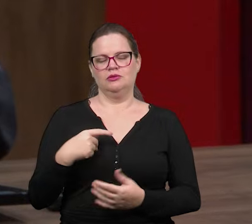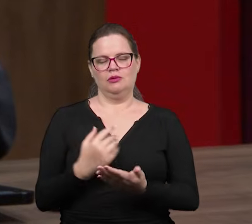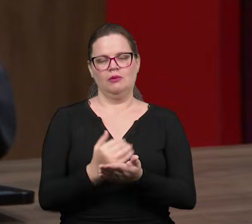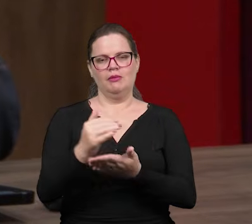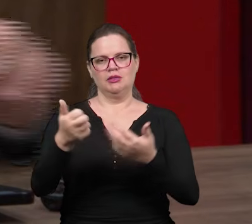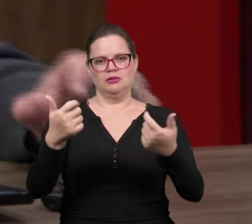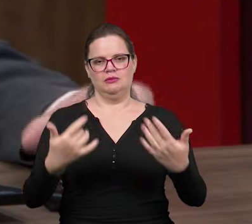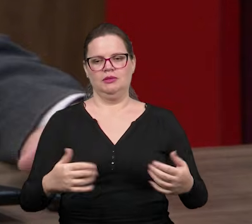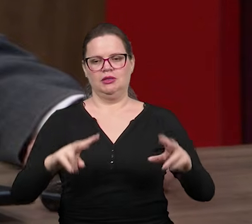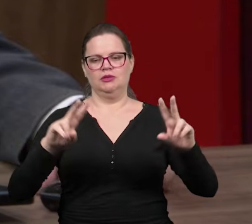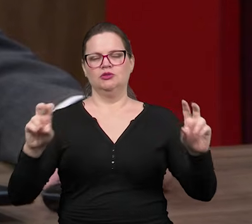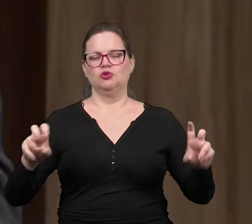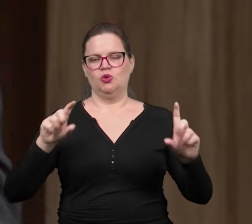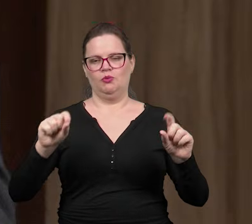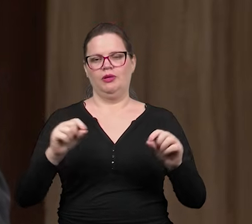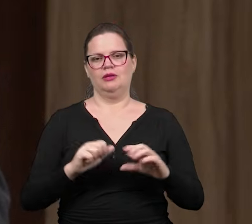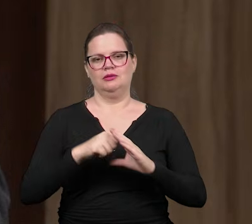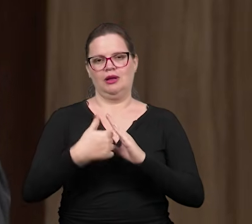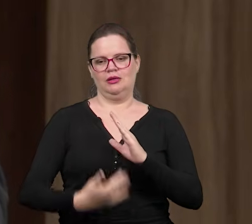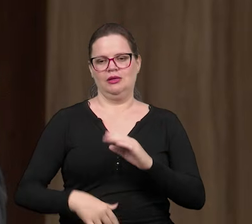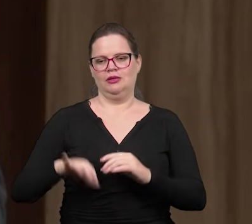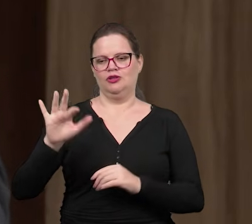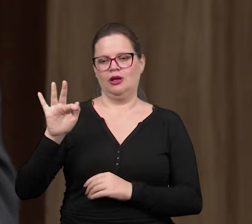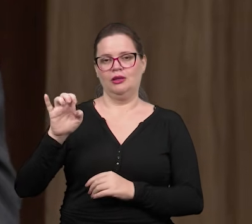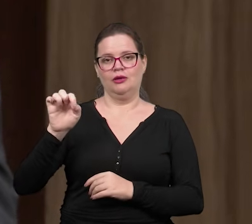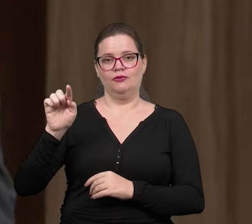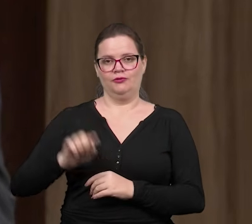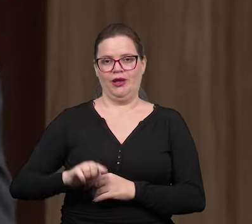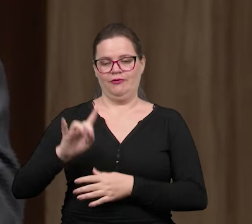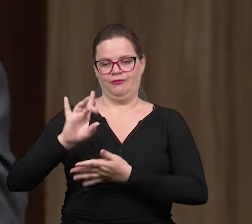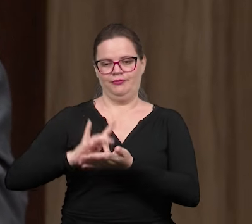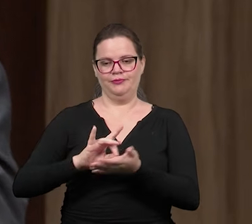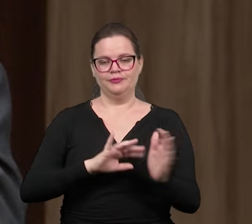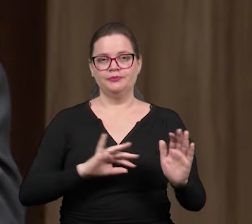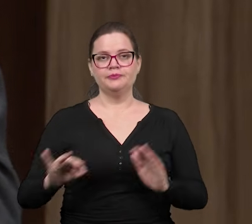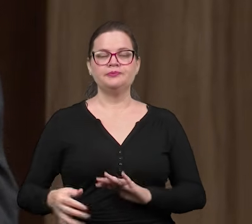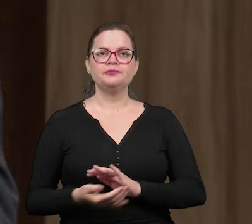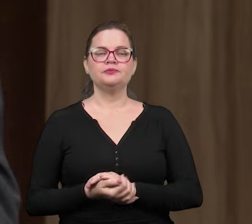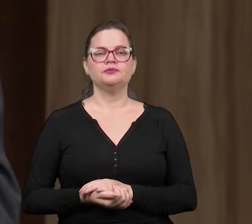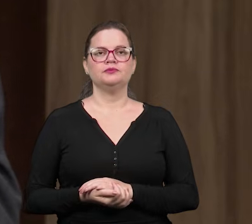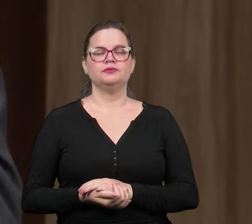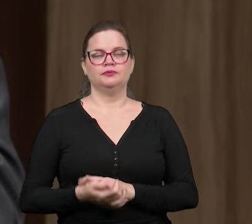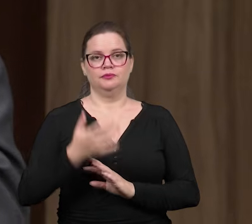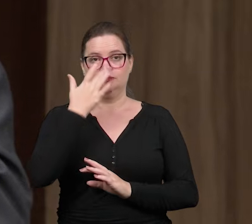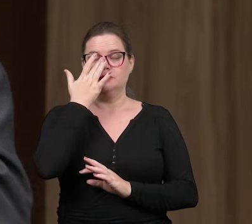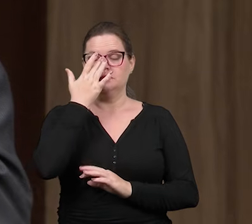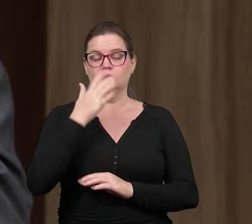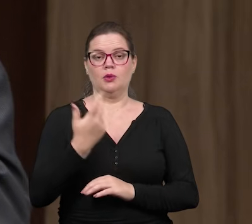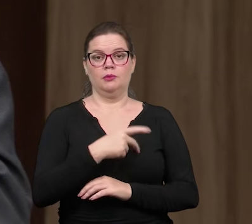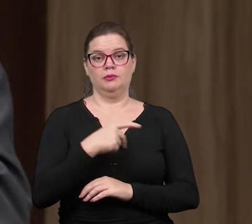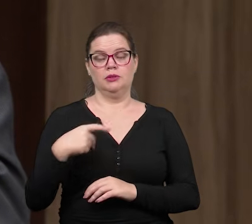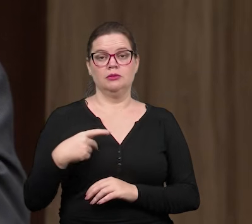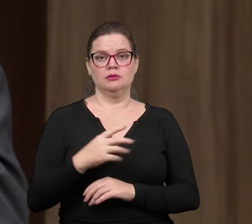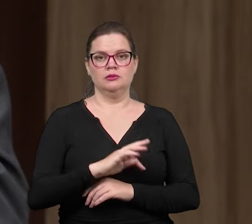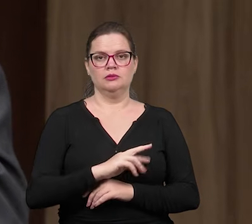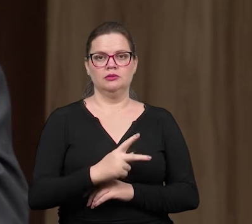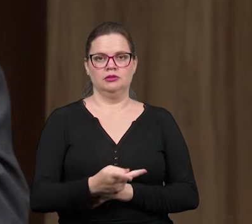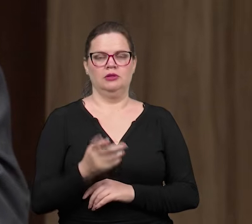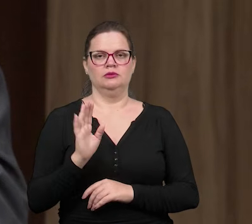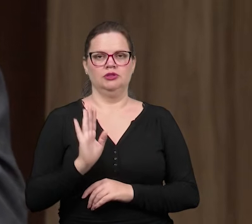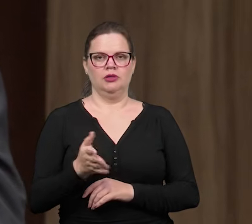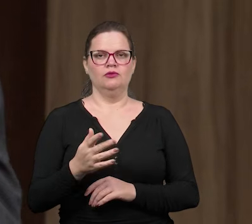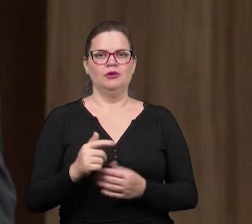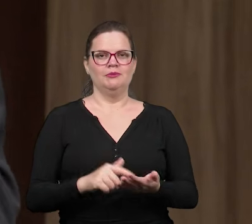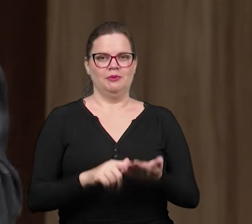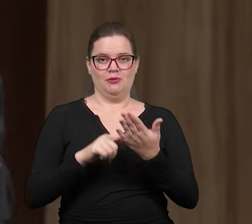a entender esse aspecto da fé. O Tiago, eu até quando me foi